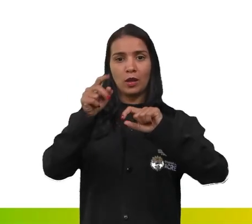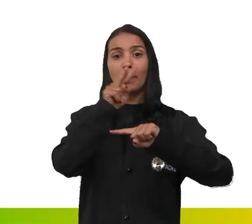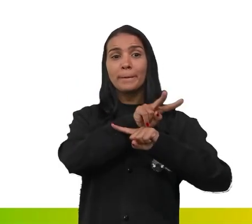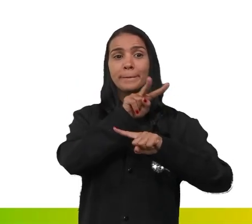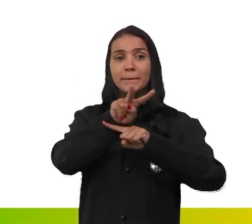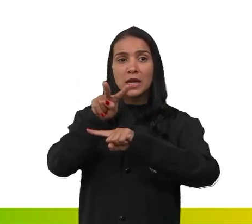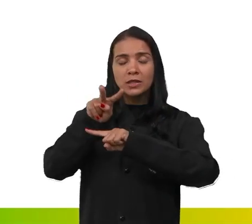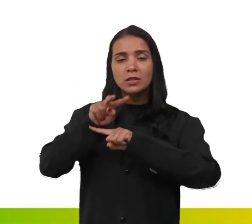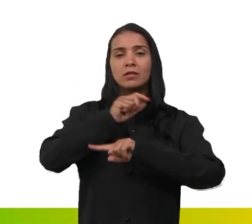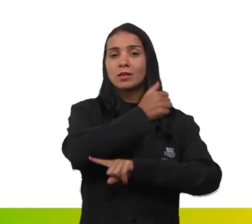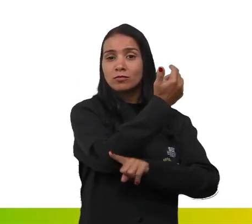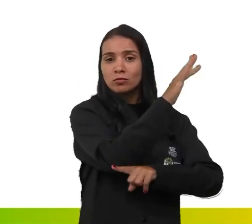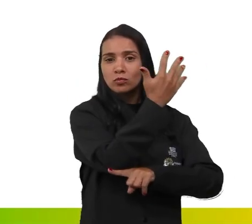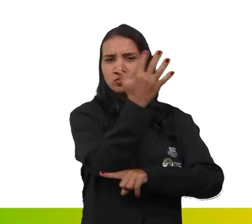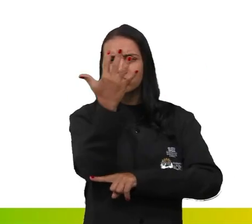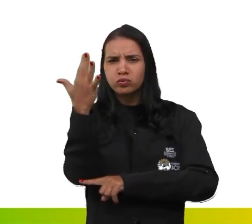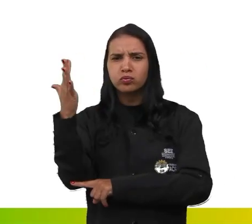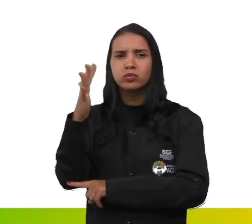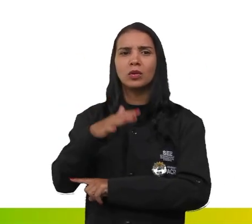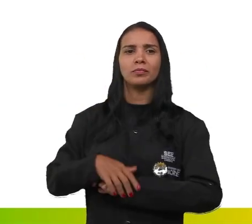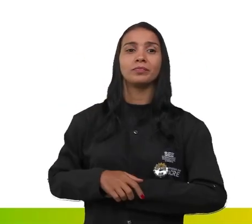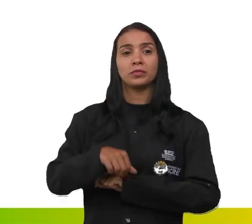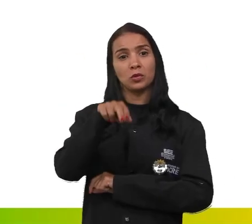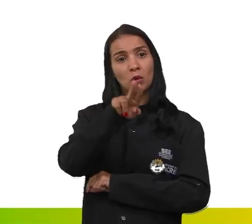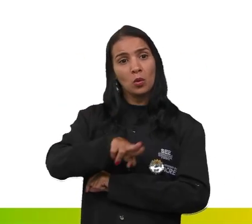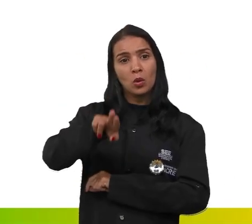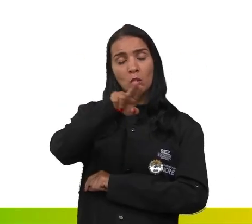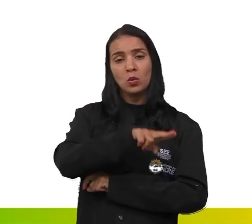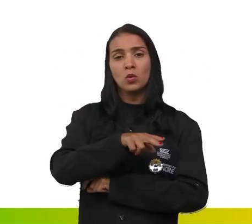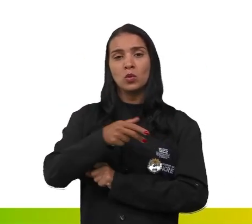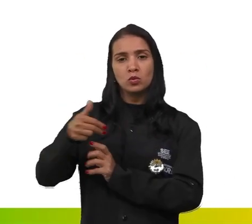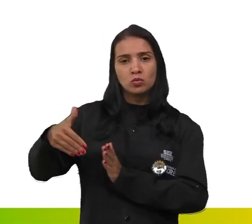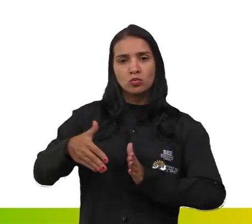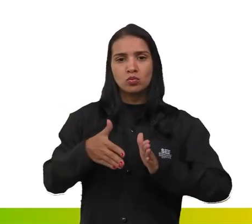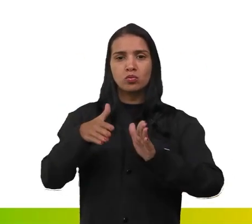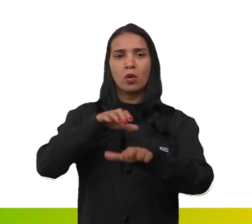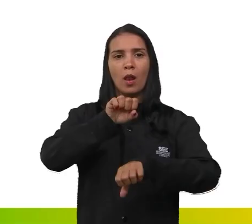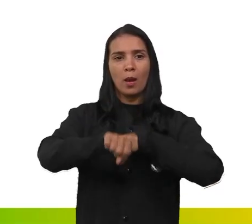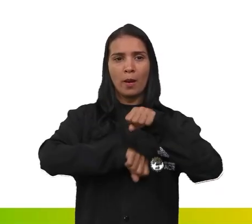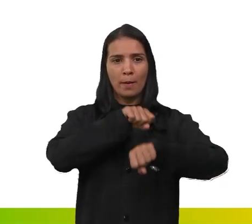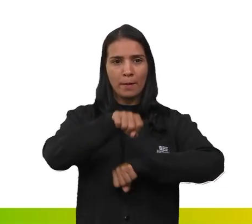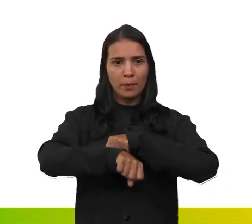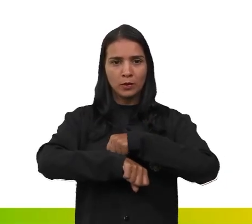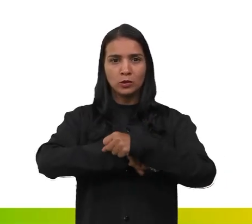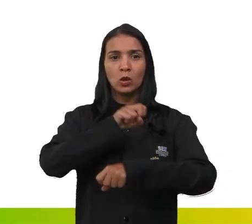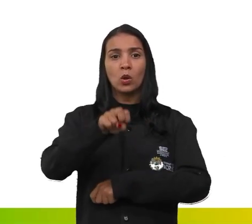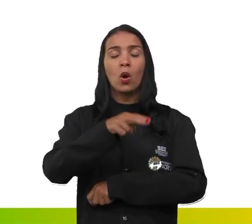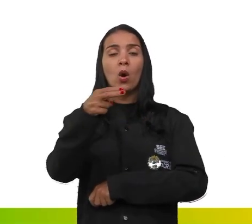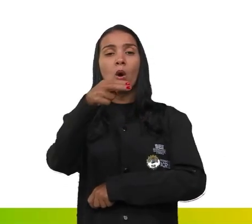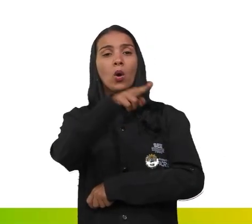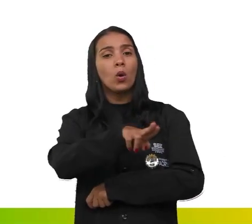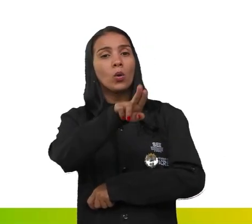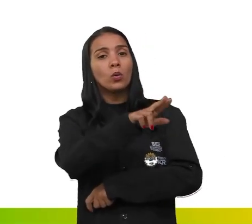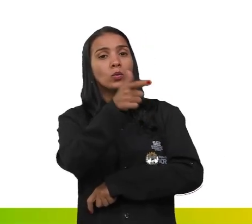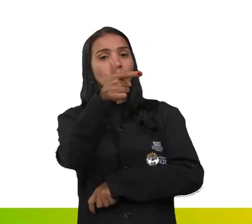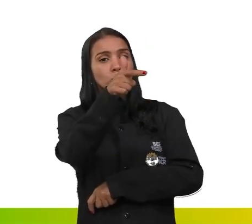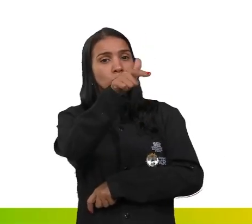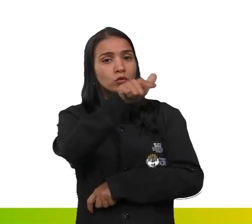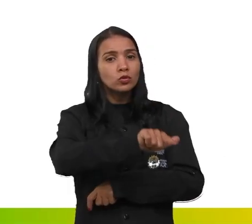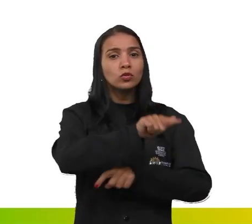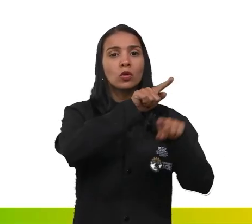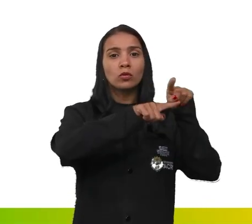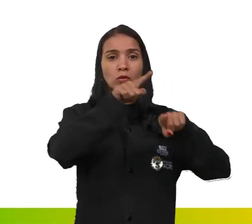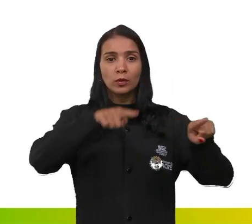ciclovias ecológicas, reutilização de materiais em projetos comunitários e incentivo ao uso de bicicletas são exemplos de